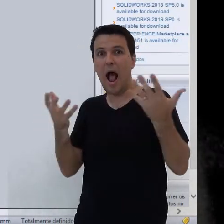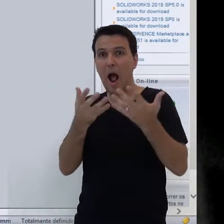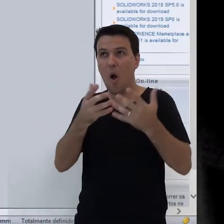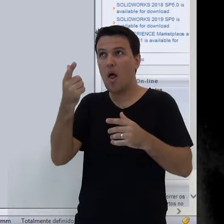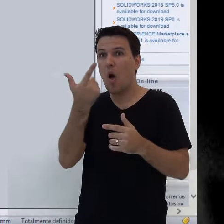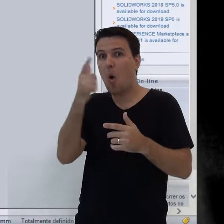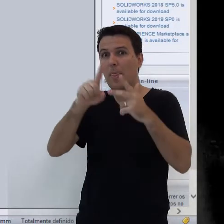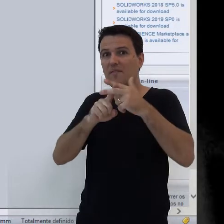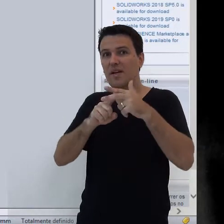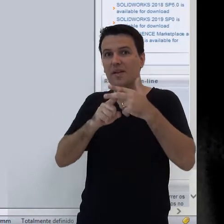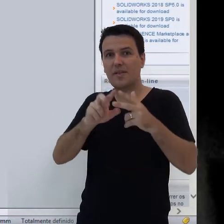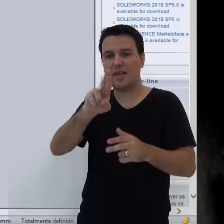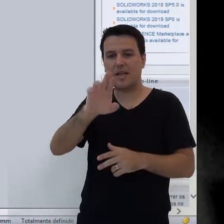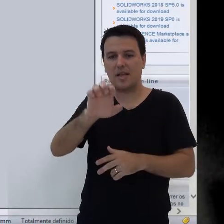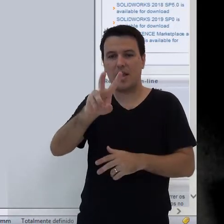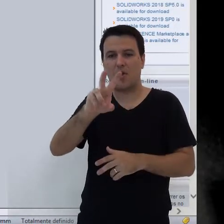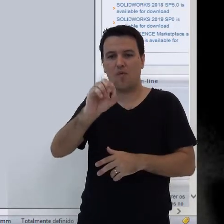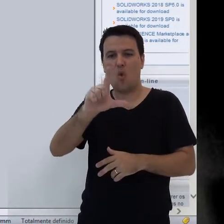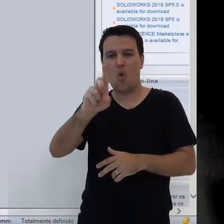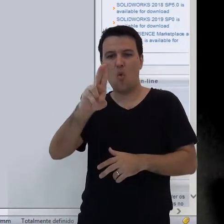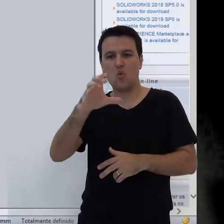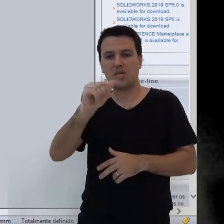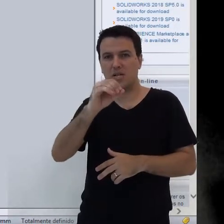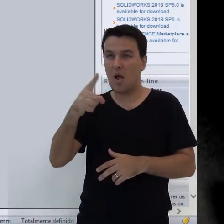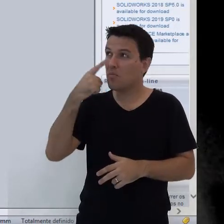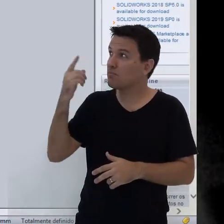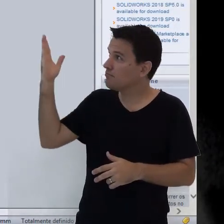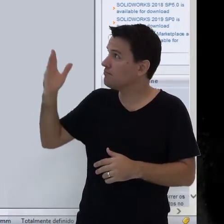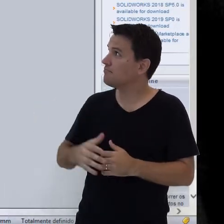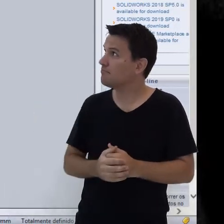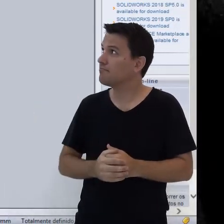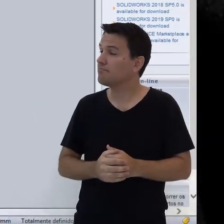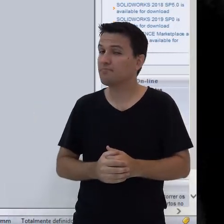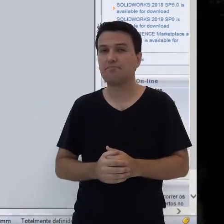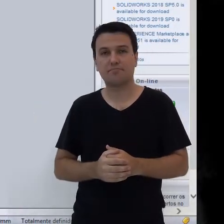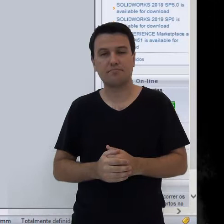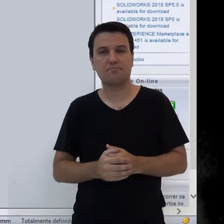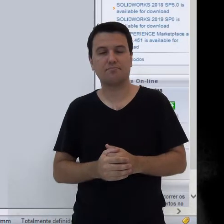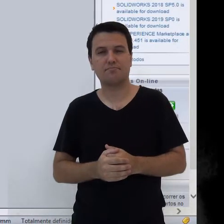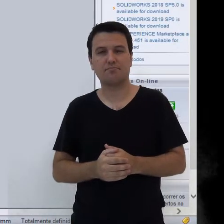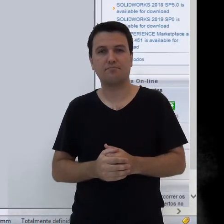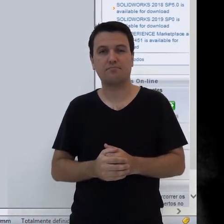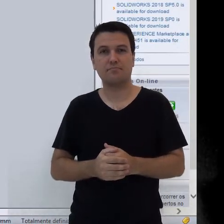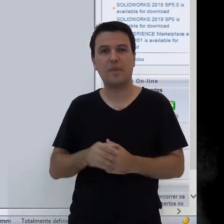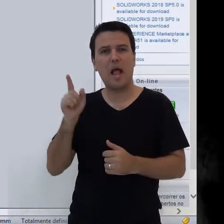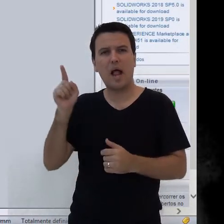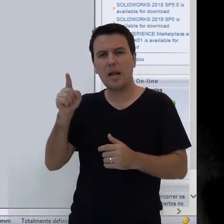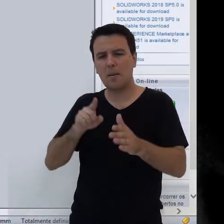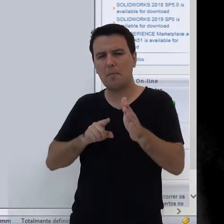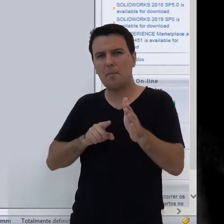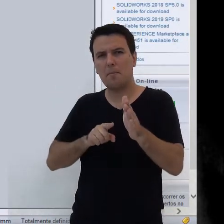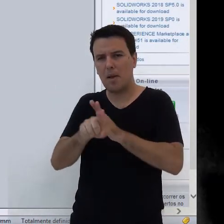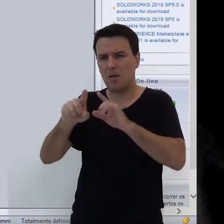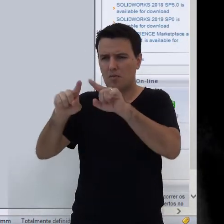base revolucionado, que a gente também chama simplesmente de revolução. Cliquei em revolução. E aqui ele